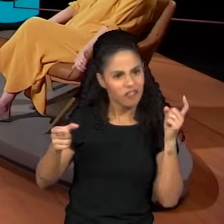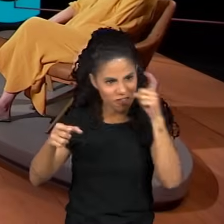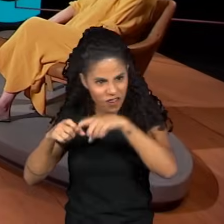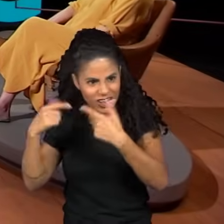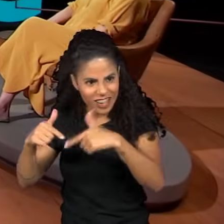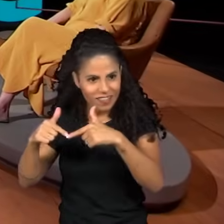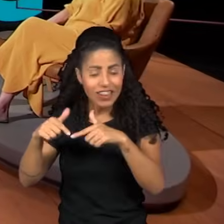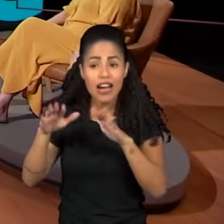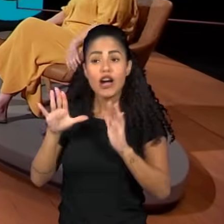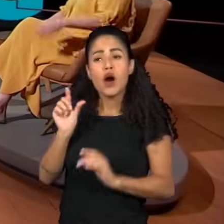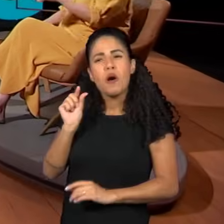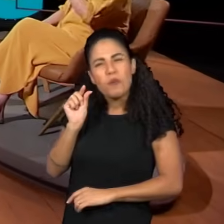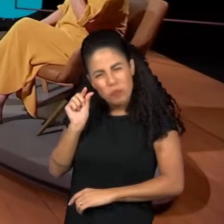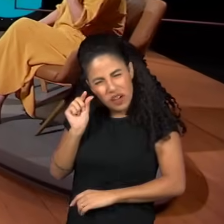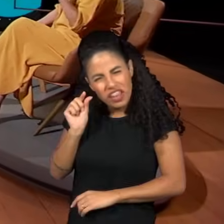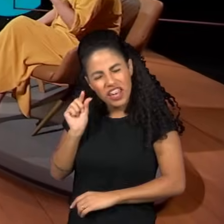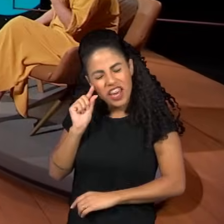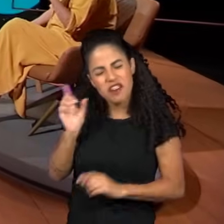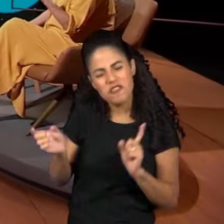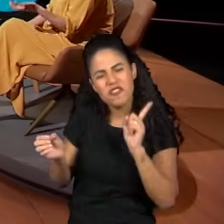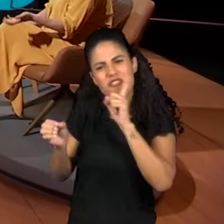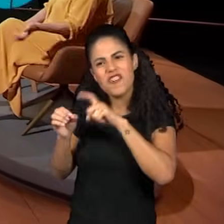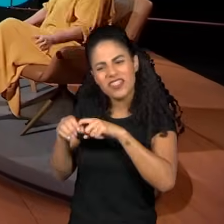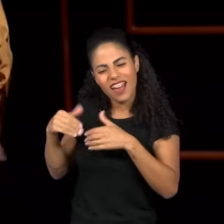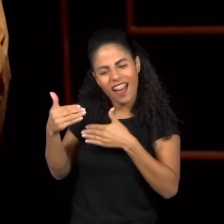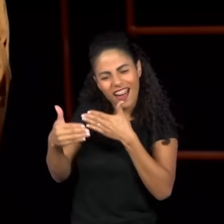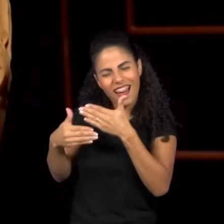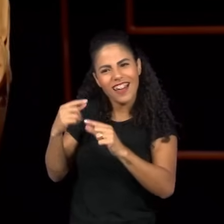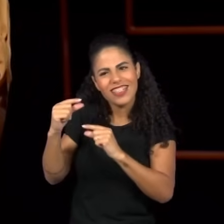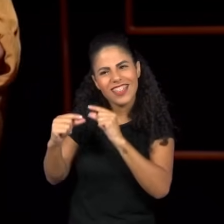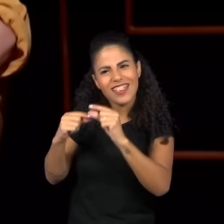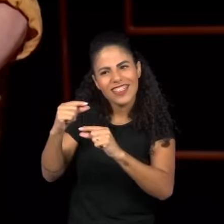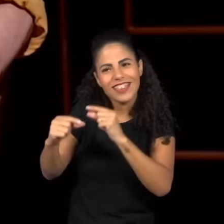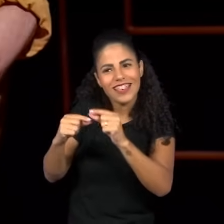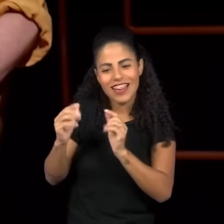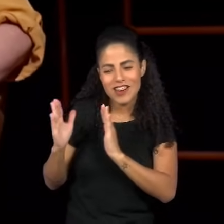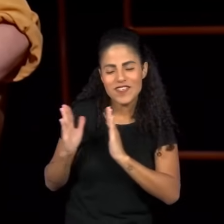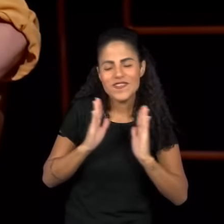eu acho, sim. Que bom, né? Começarei uma nova fase. Que bom.